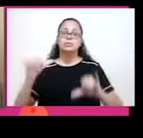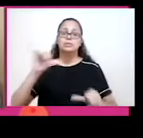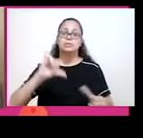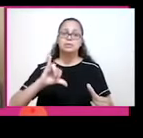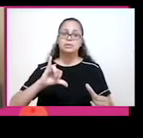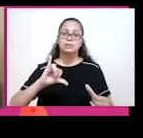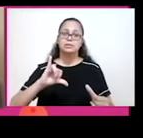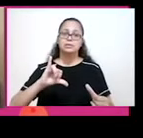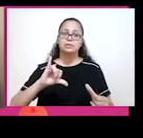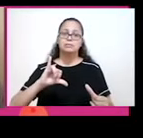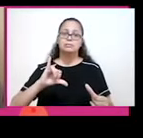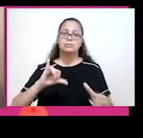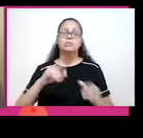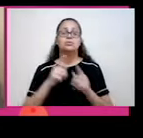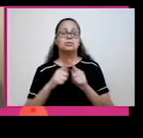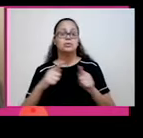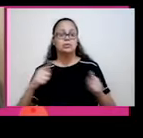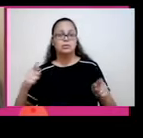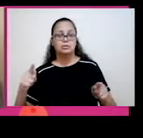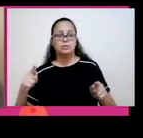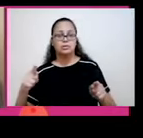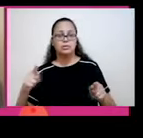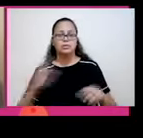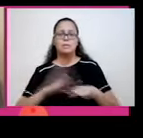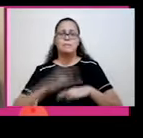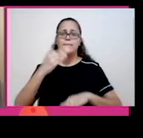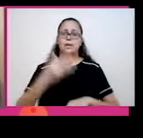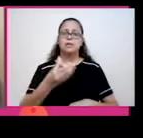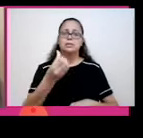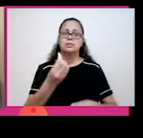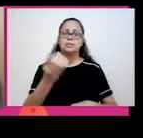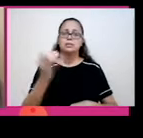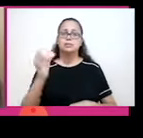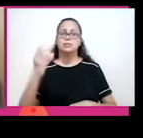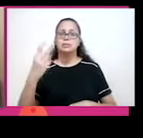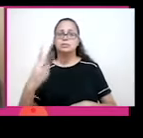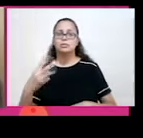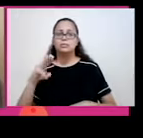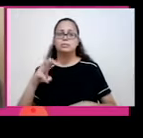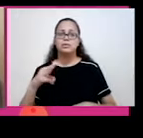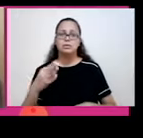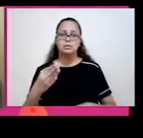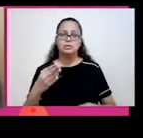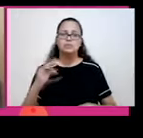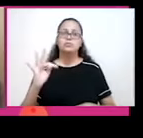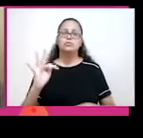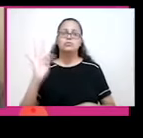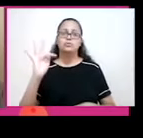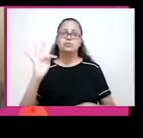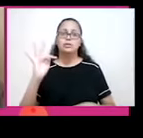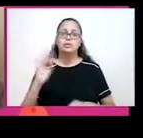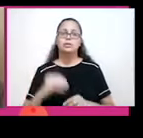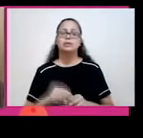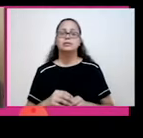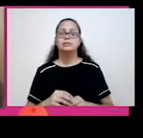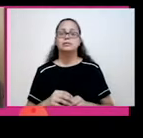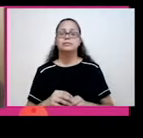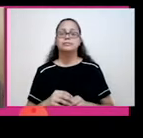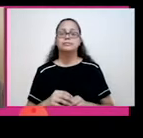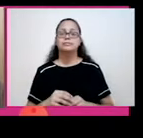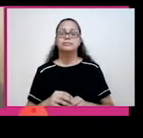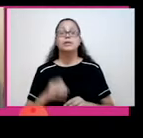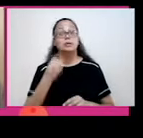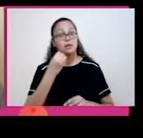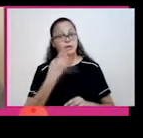de toneladas para mais de 602 milhões de toneladas nesse mesmo período aí. Tá? Do ponto de vista produtivo,